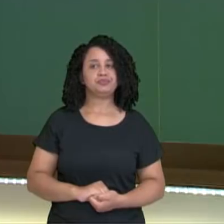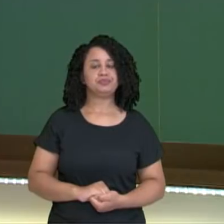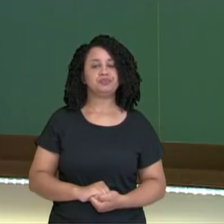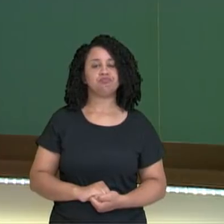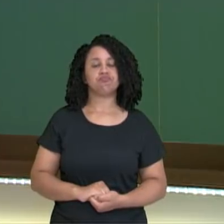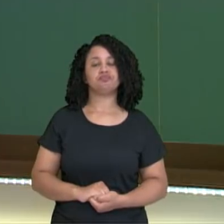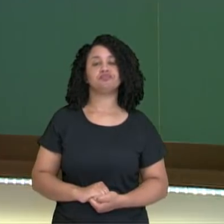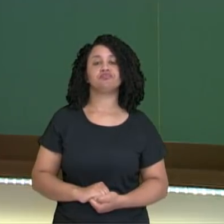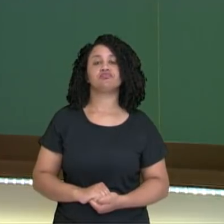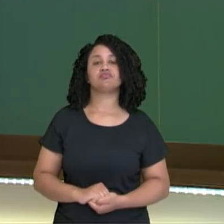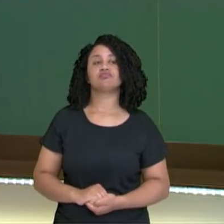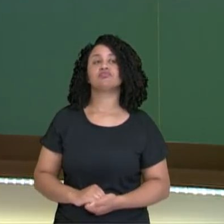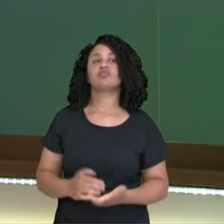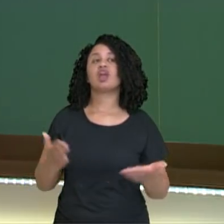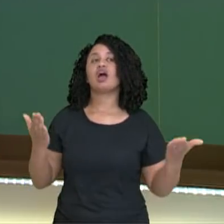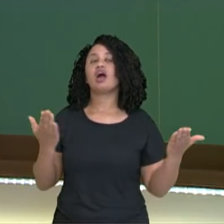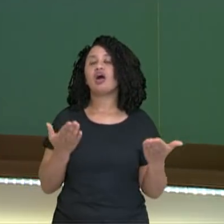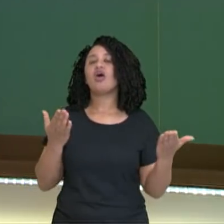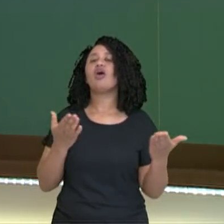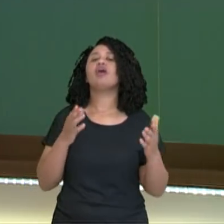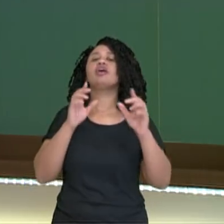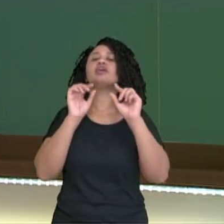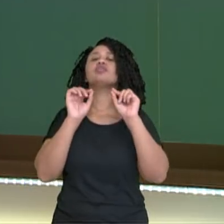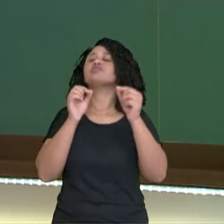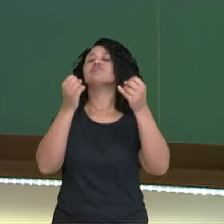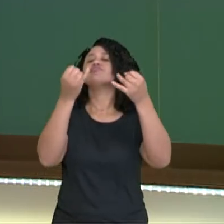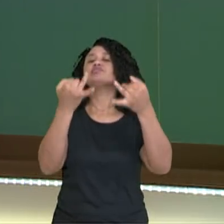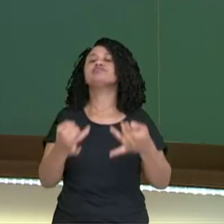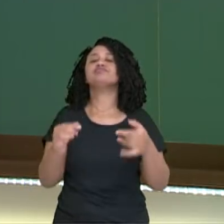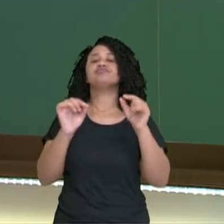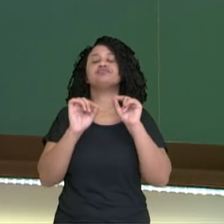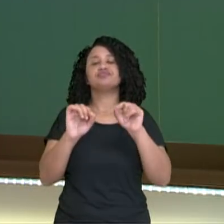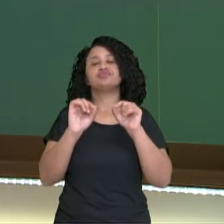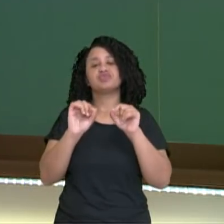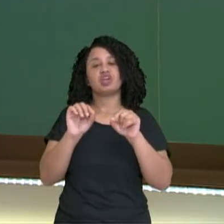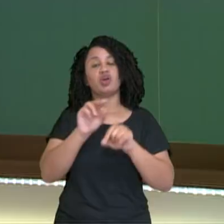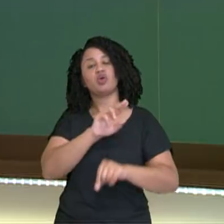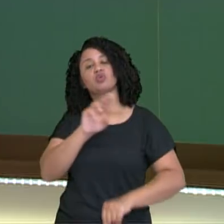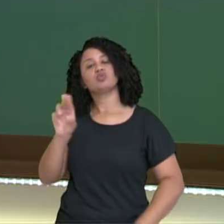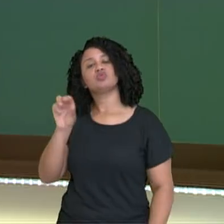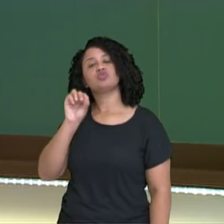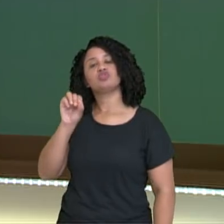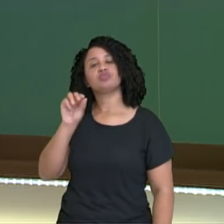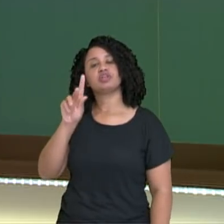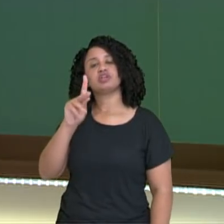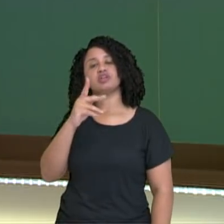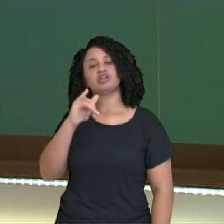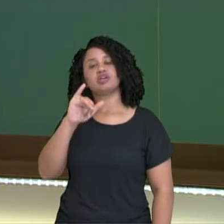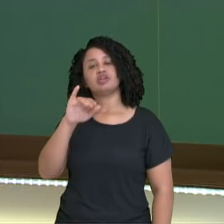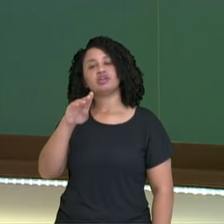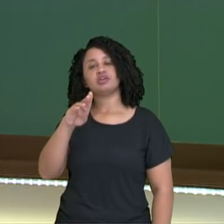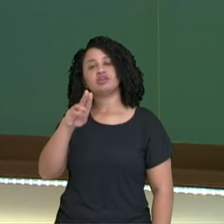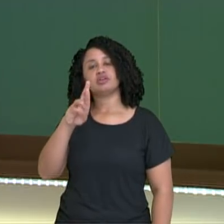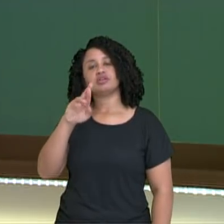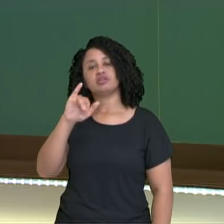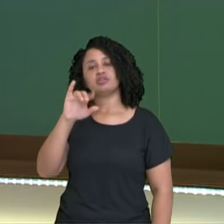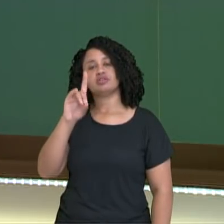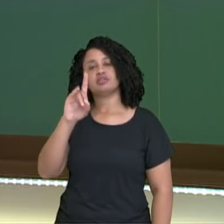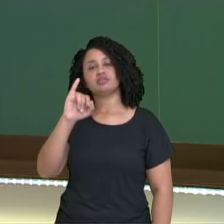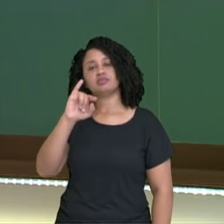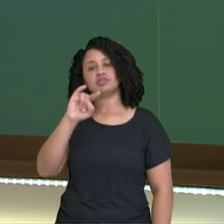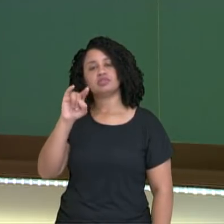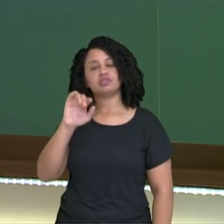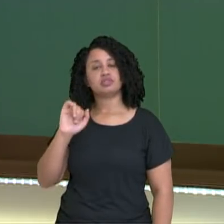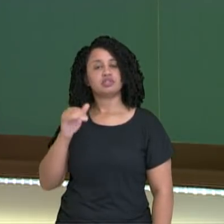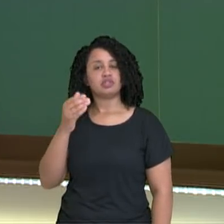E agora a gente vai conversar um pouquinho a respeito do que nós chamamos de hibridização do carbono. O que é esse termo, né?